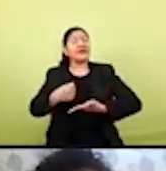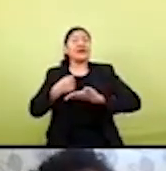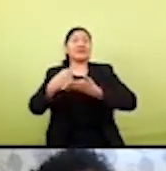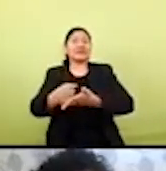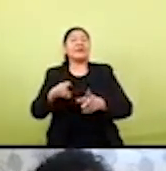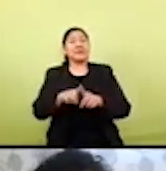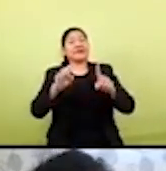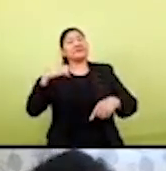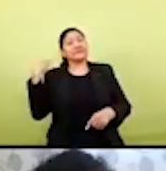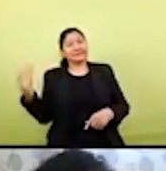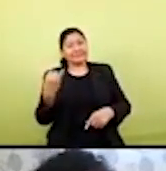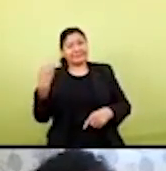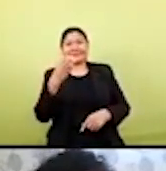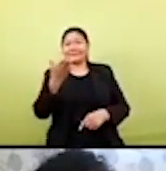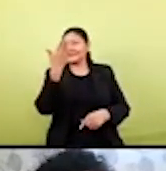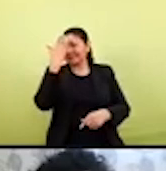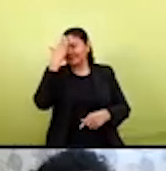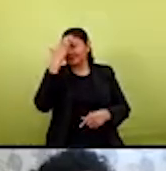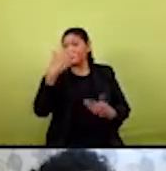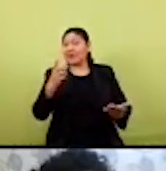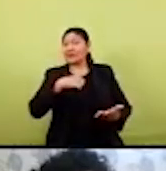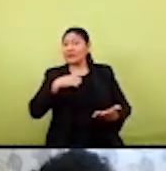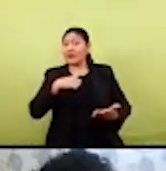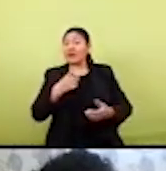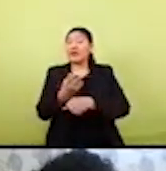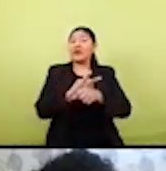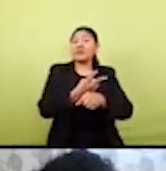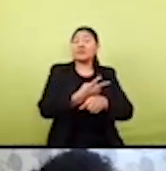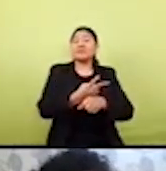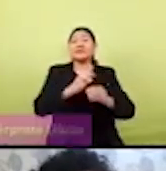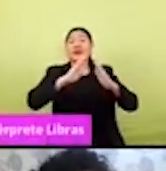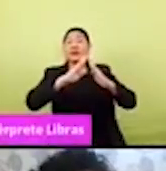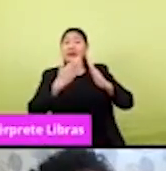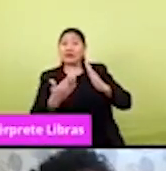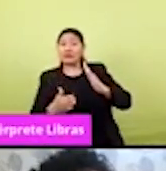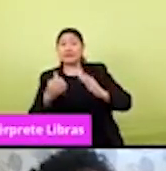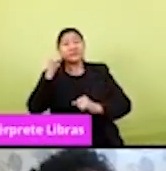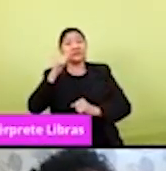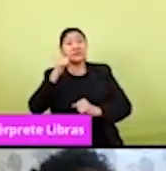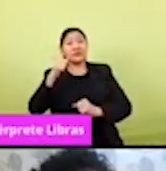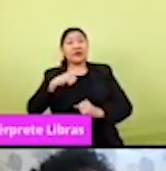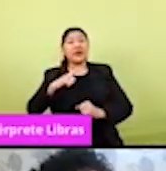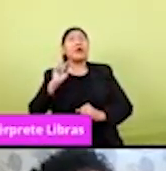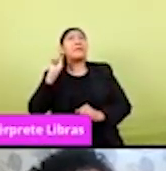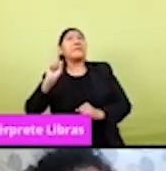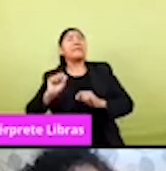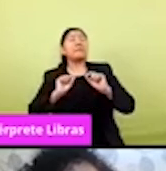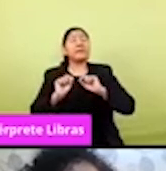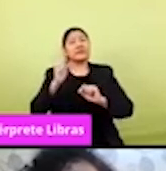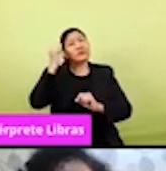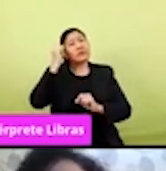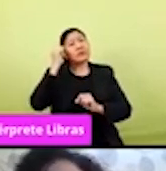gente saiba, né, que existe. E a Casa da Mulher Brasileira, ela foi pensada justamente para que a